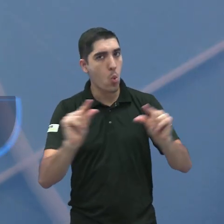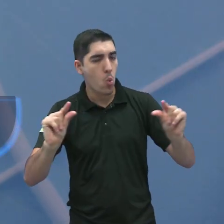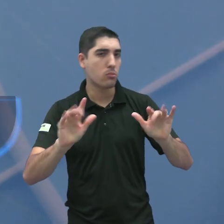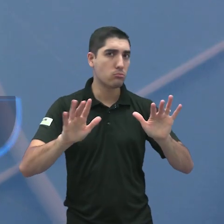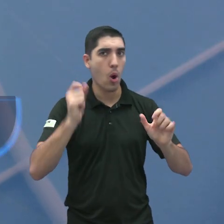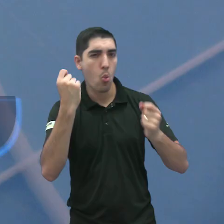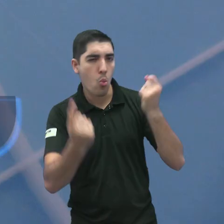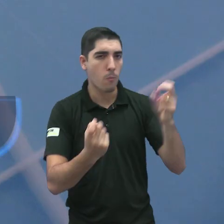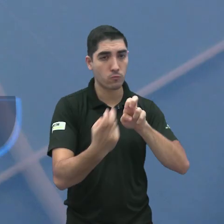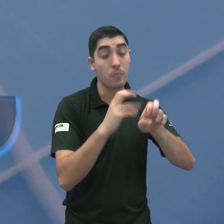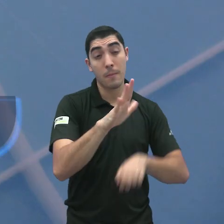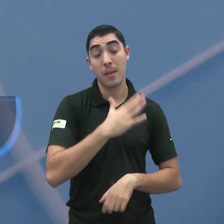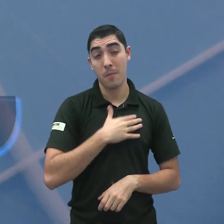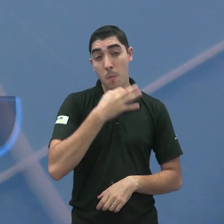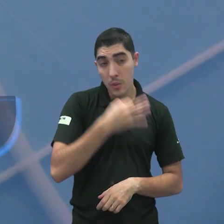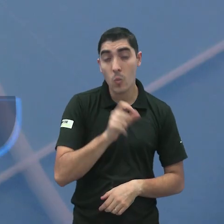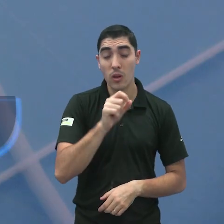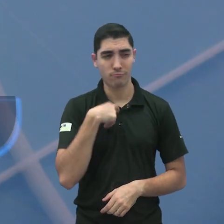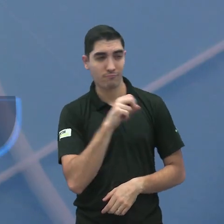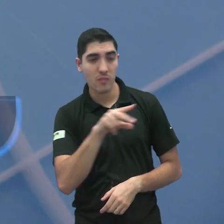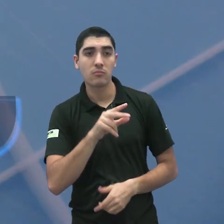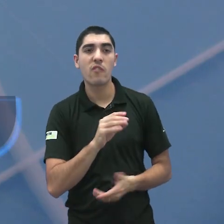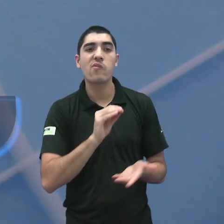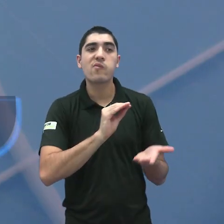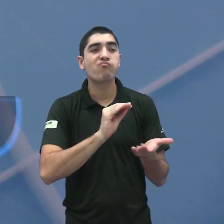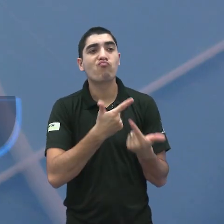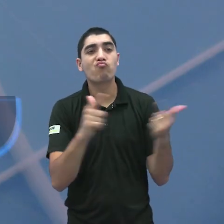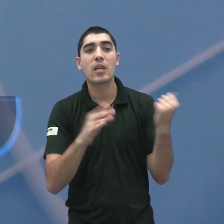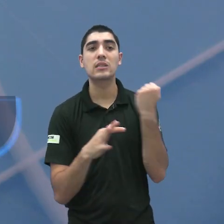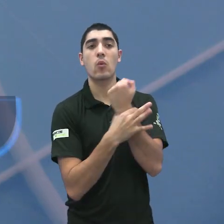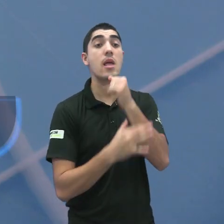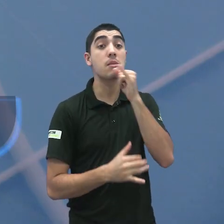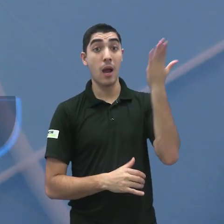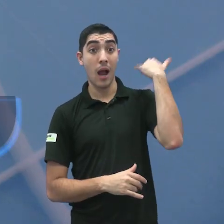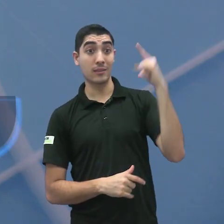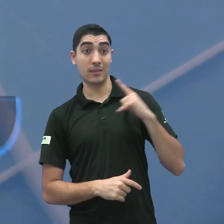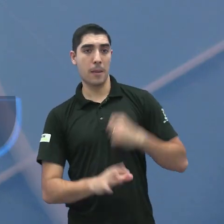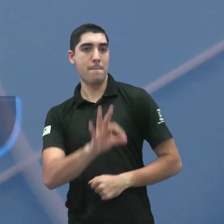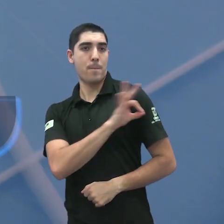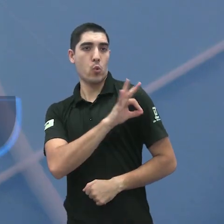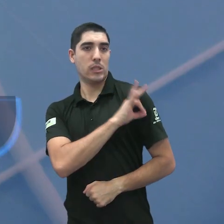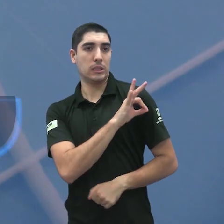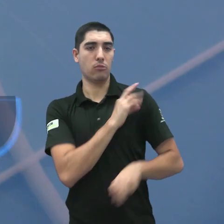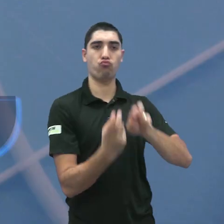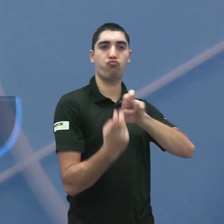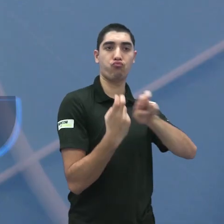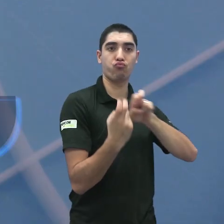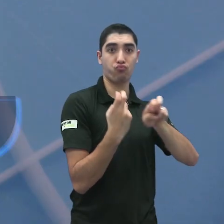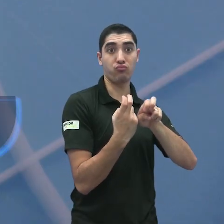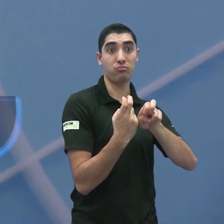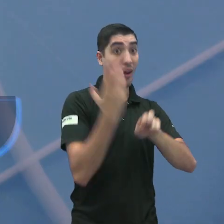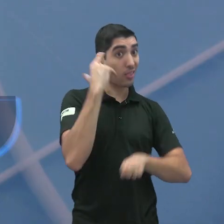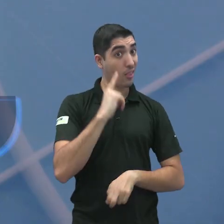relação à falta de segurança na ferrovia, porque nós não temos mais a Polícia Ferroviária Federal, por exemplo, e a gente tem